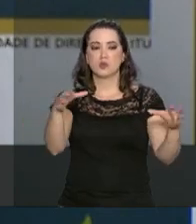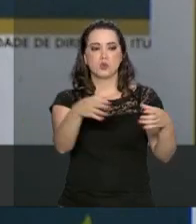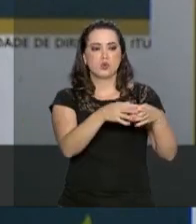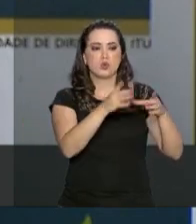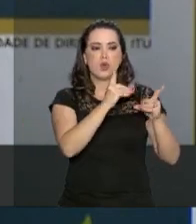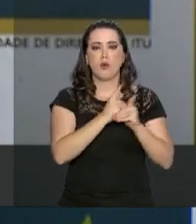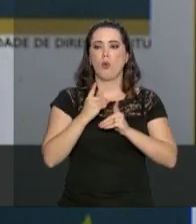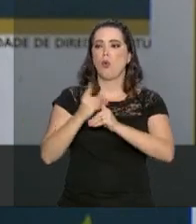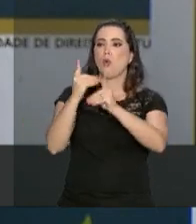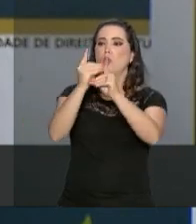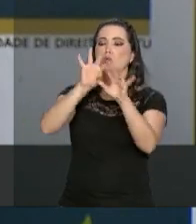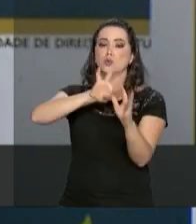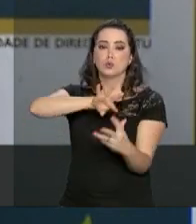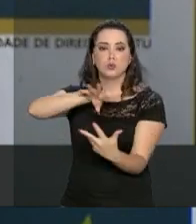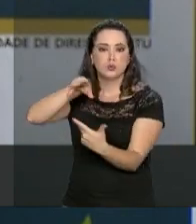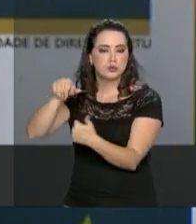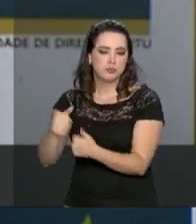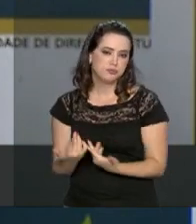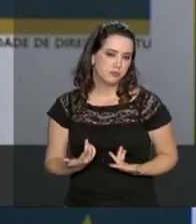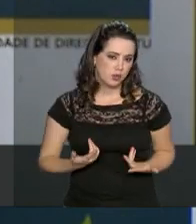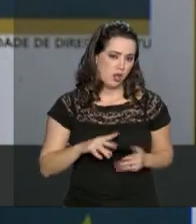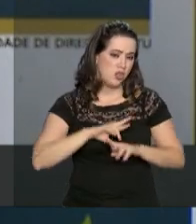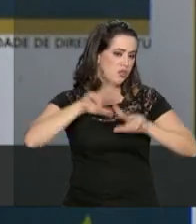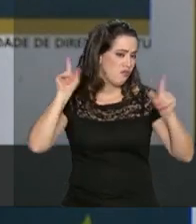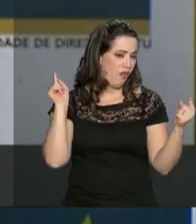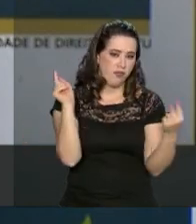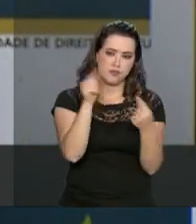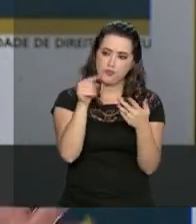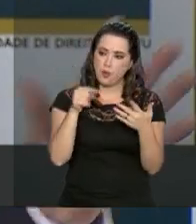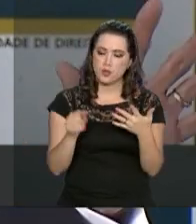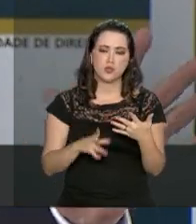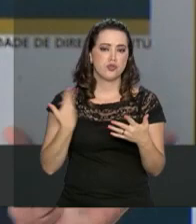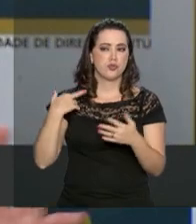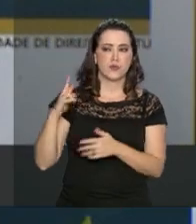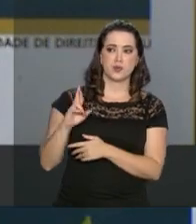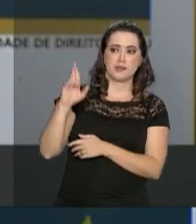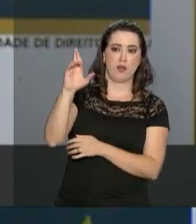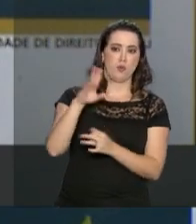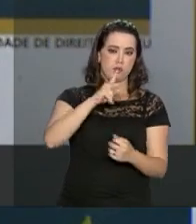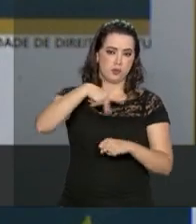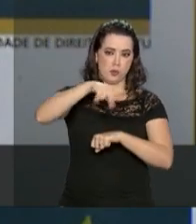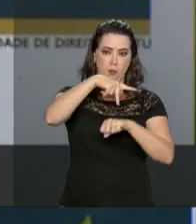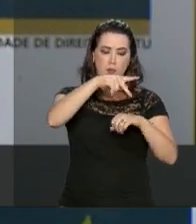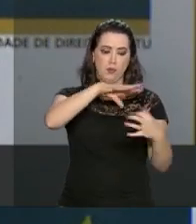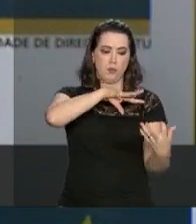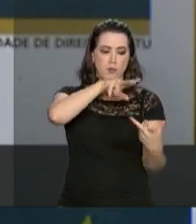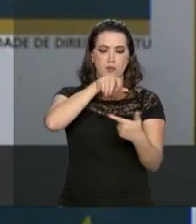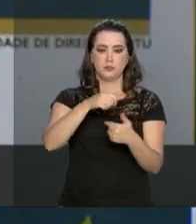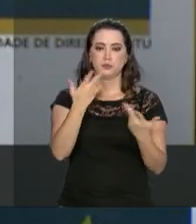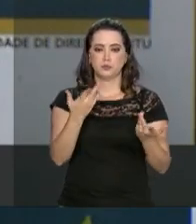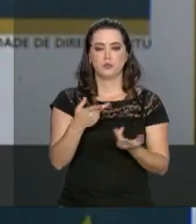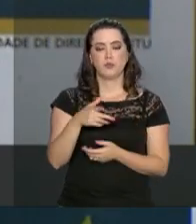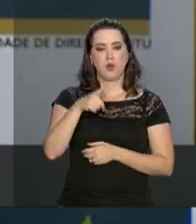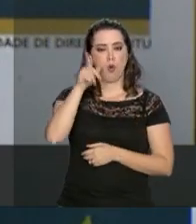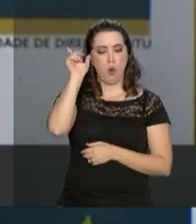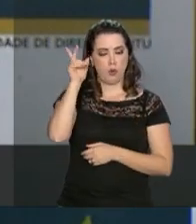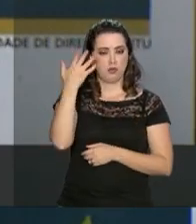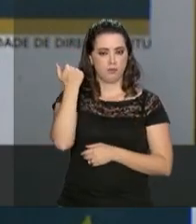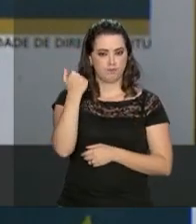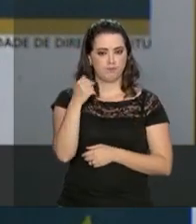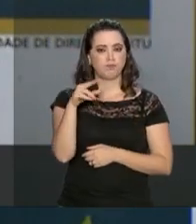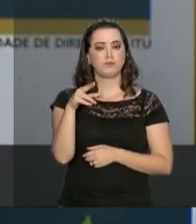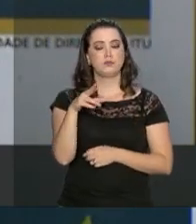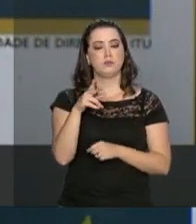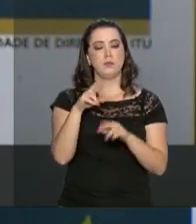encontros internacionais, com as mais variadas autoridades do país. Ainda ontem fazia isso no Uruguai, com